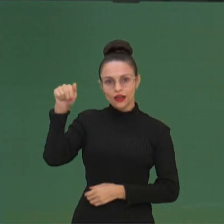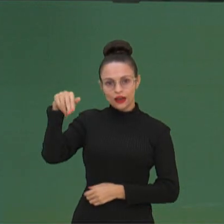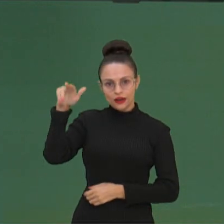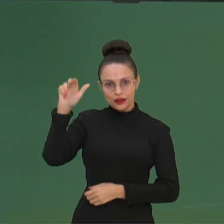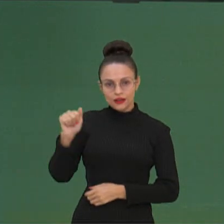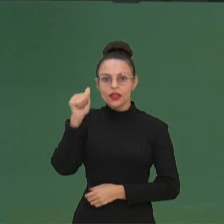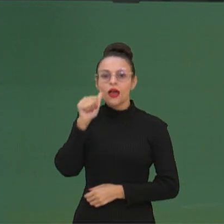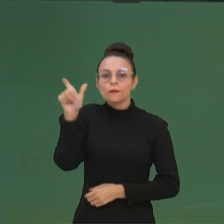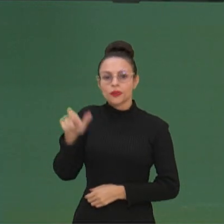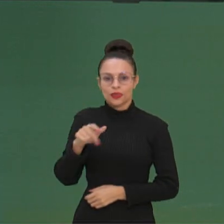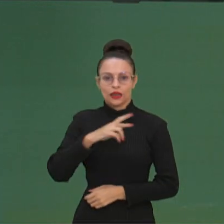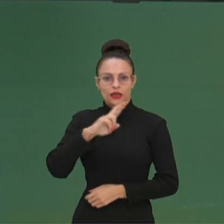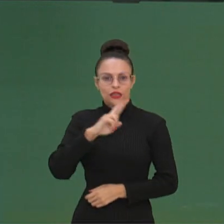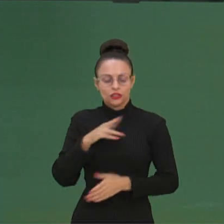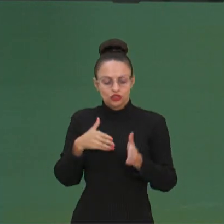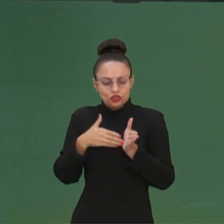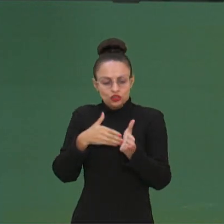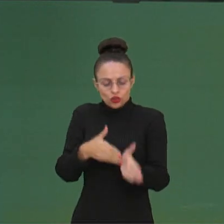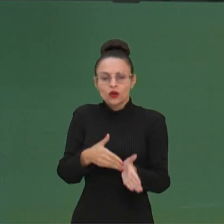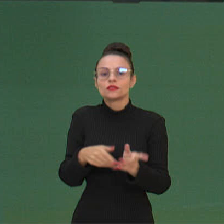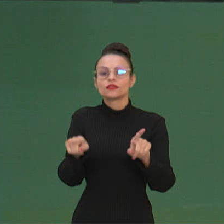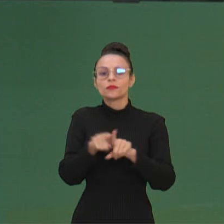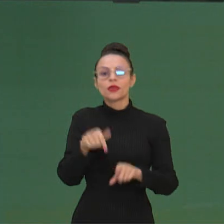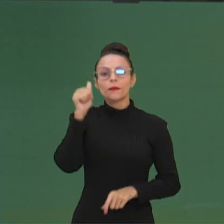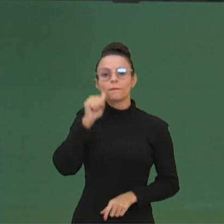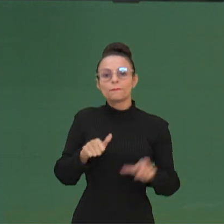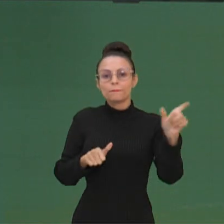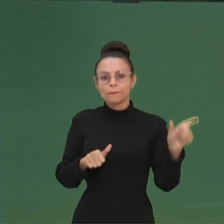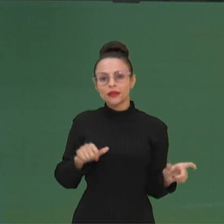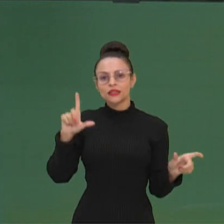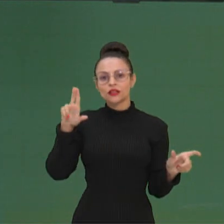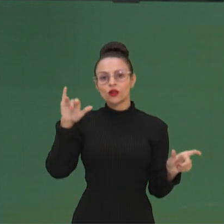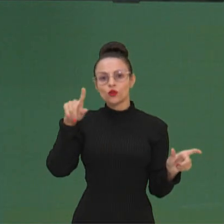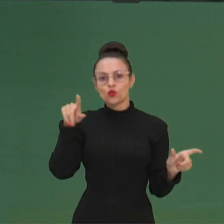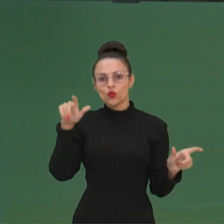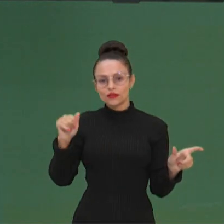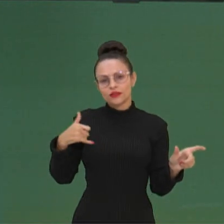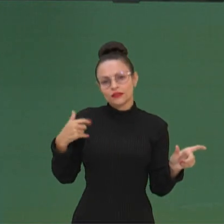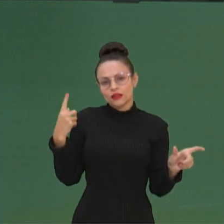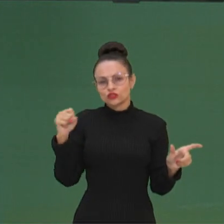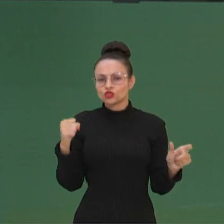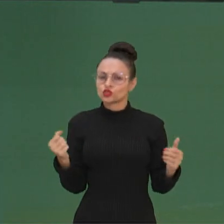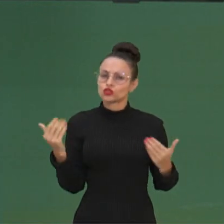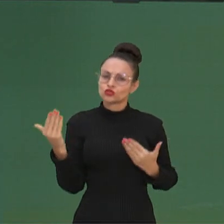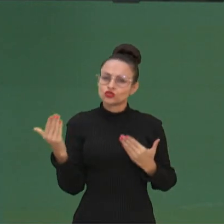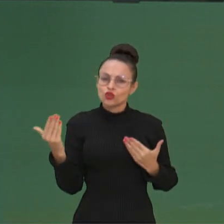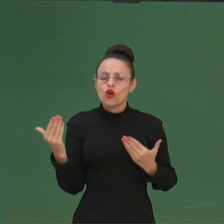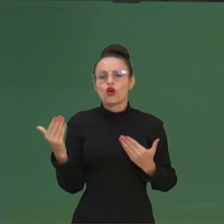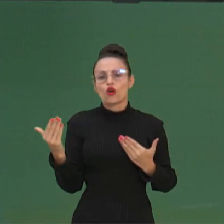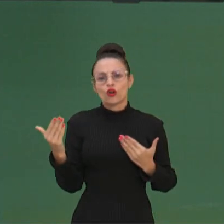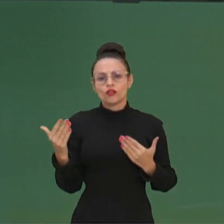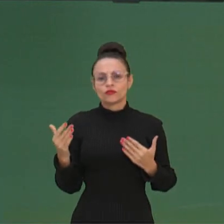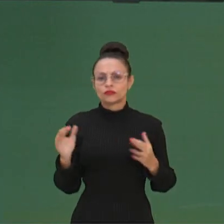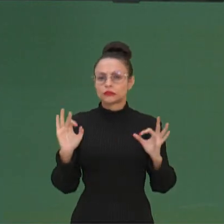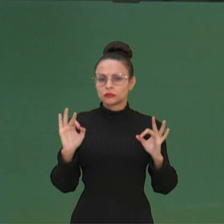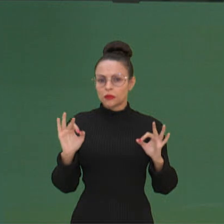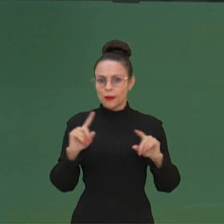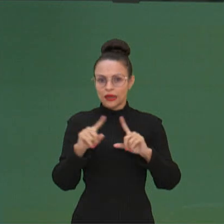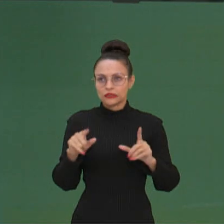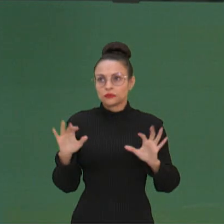quem eram essas personagens? Lembrando só que característica pode ser física ou psicológica, né? Então, quando